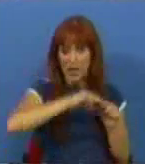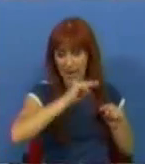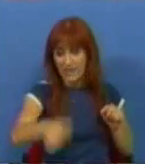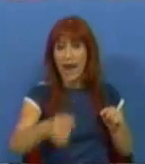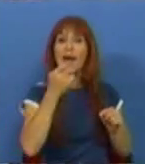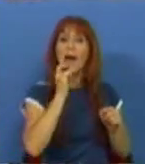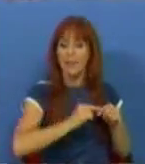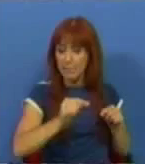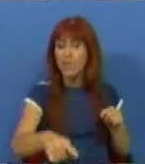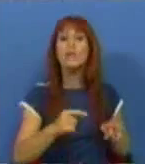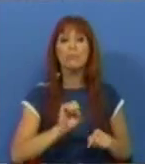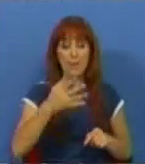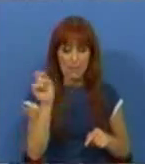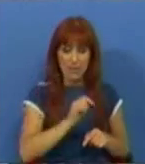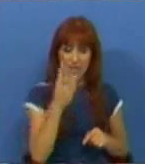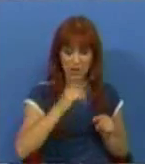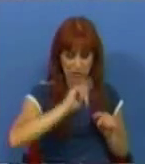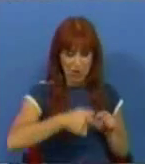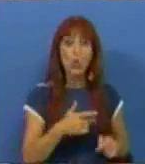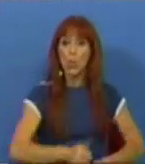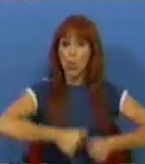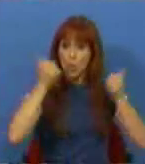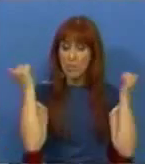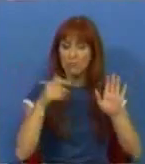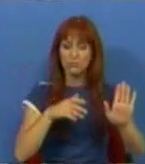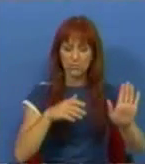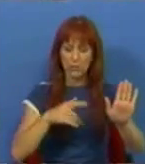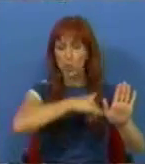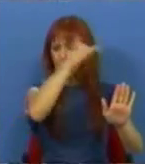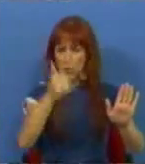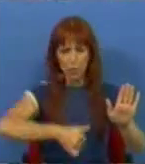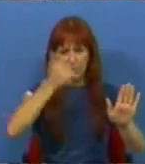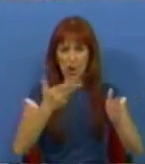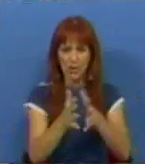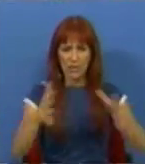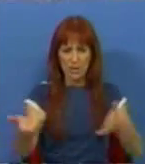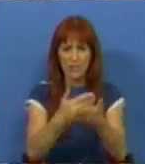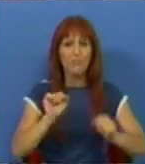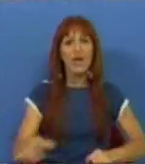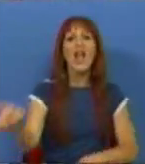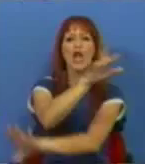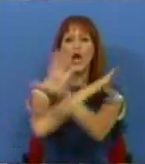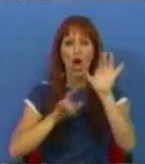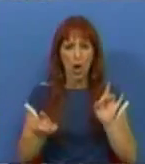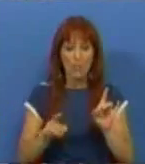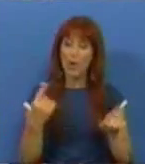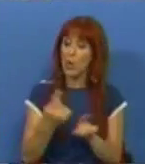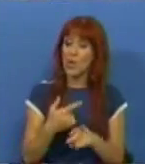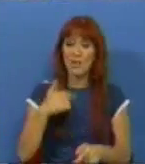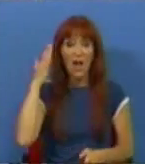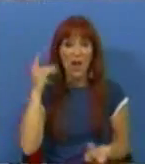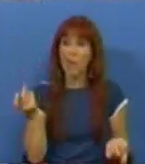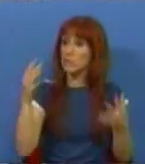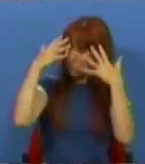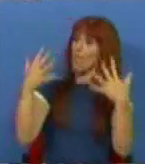abril, no primeiro trimestre o segundo melhor crescimento da Europa, coisa que parece que